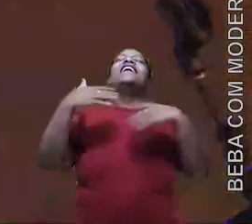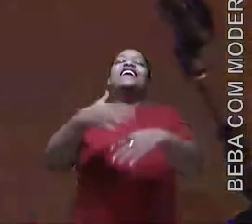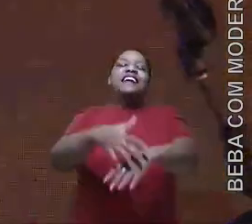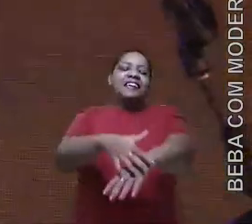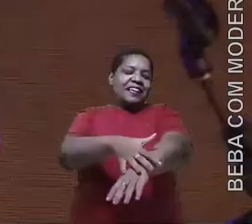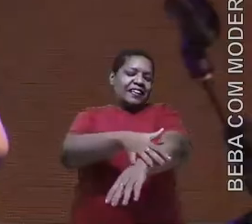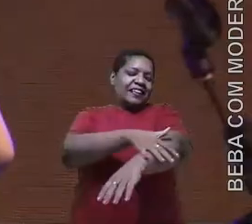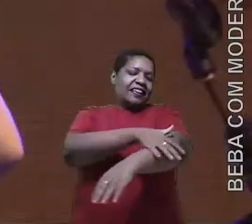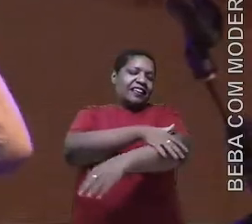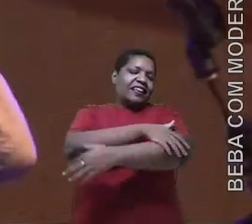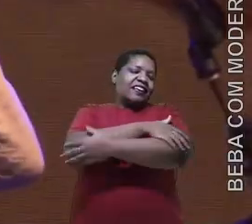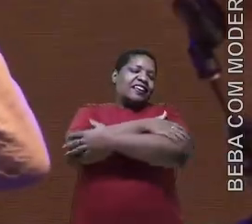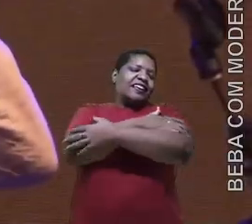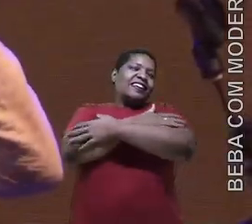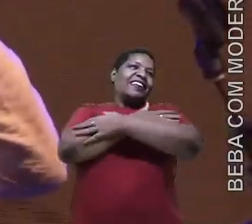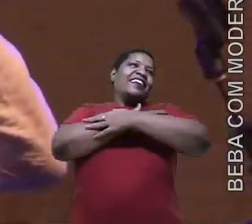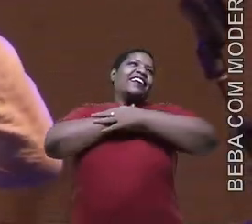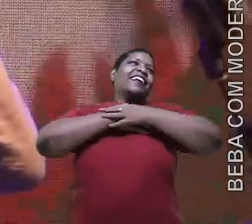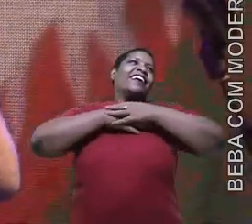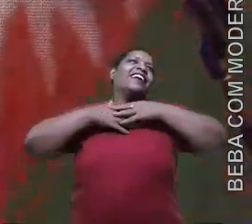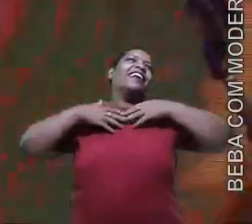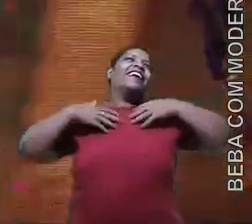minha pele